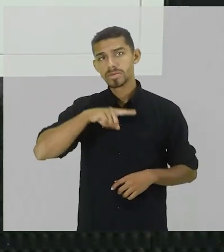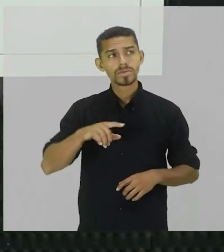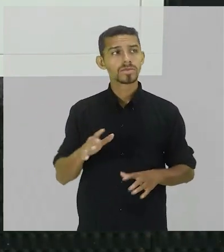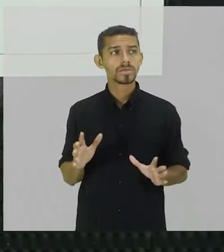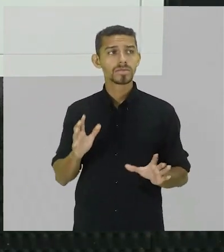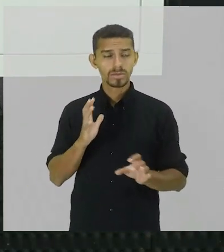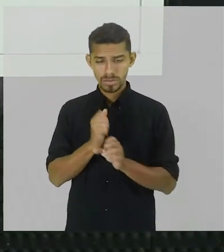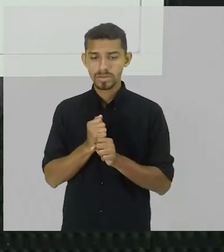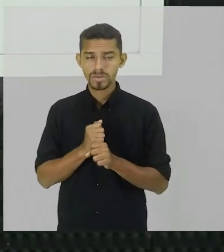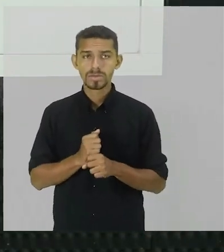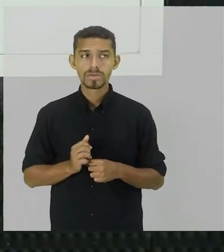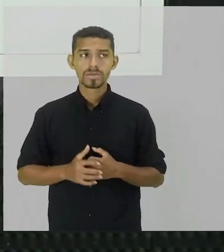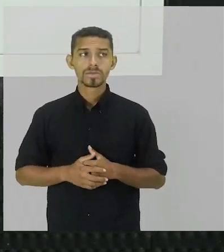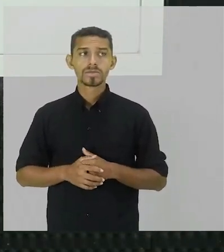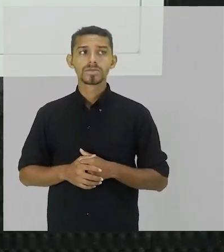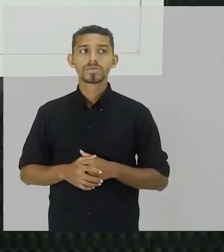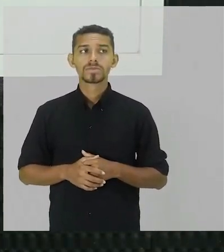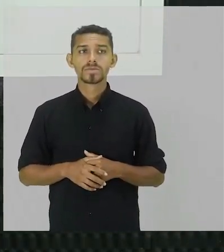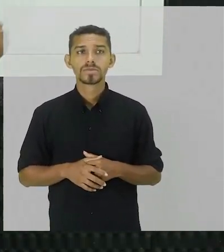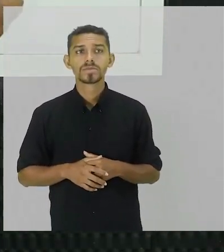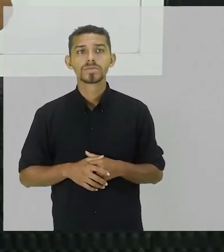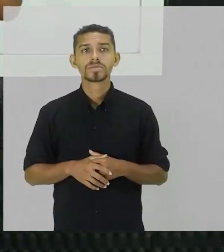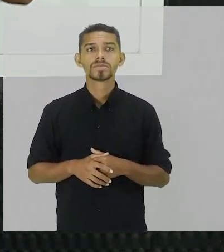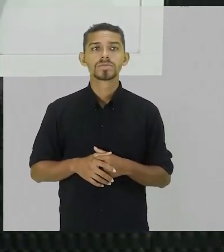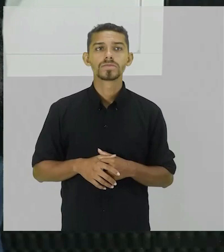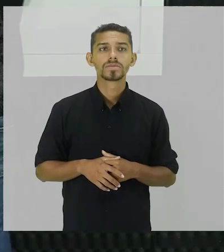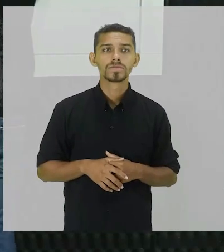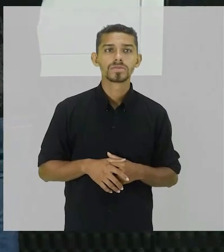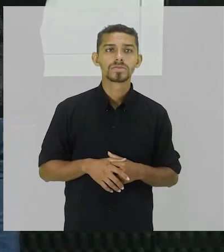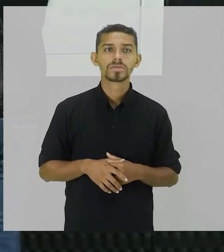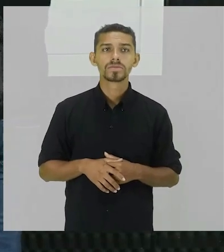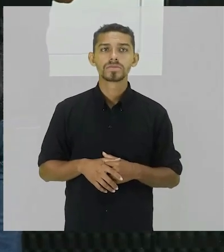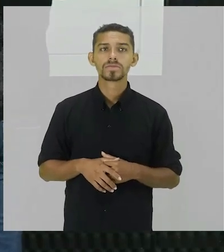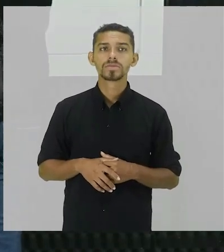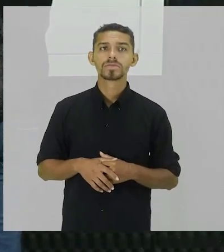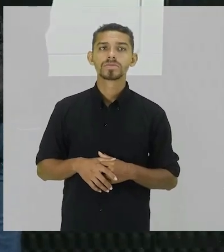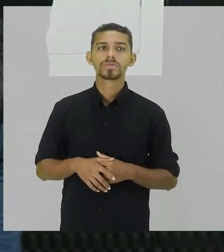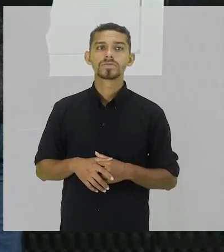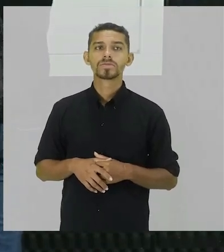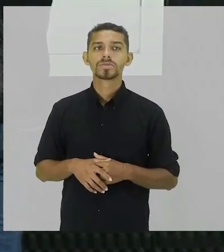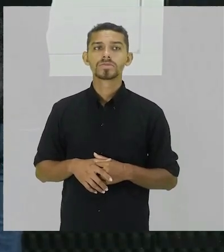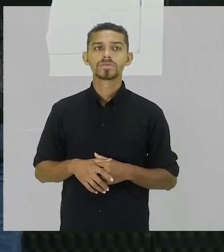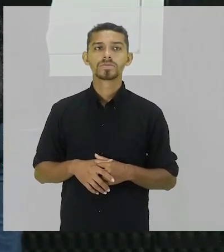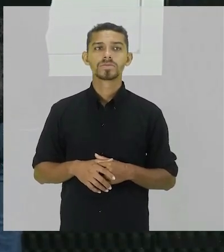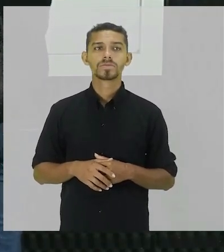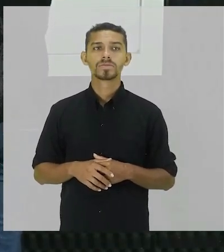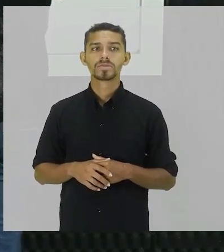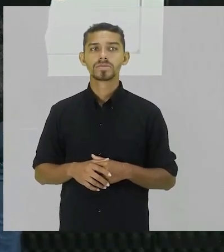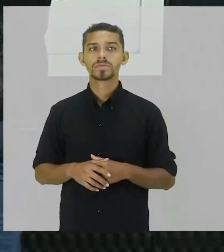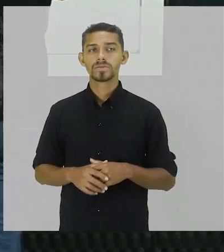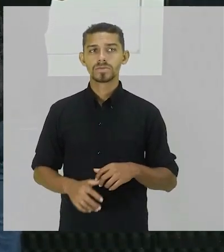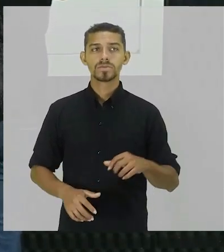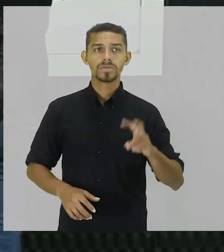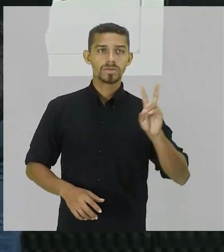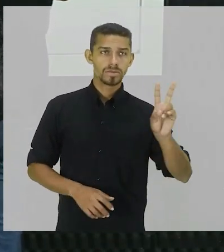fazer essa conta. Tá? Mas vamos resolver essa potência aqui primeiro. Então, o volume da